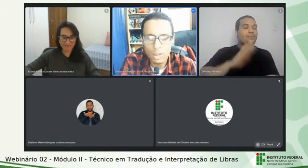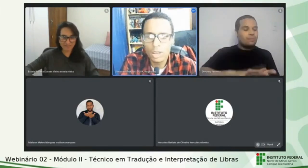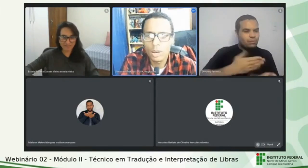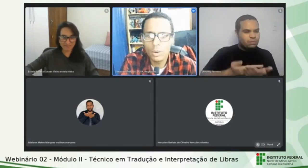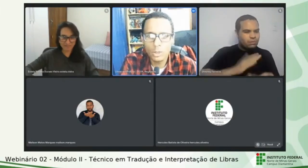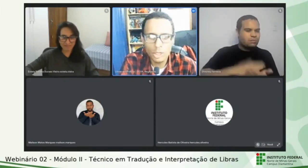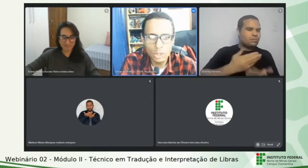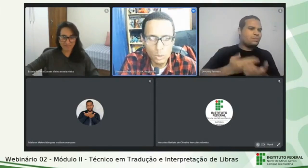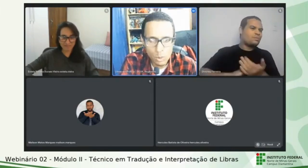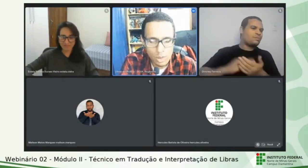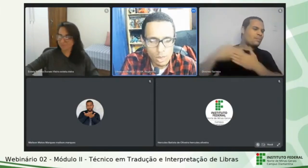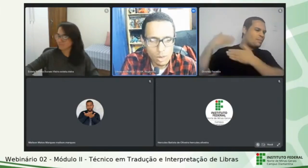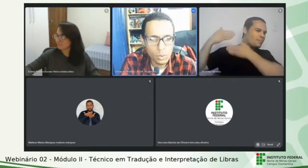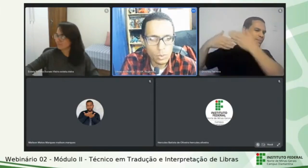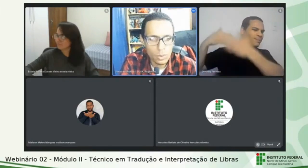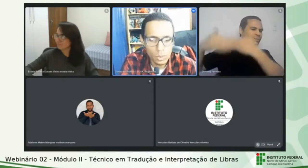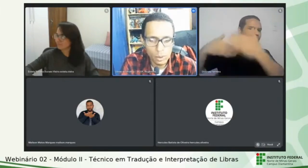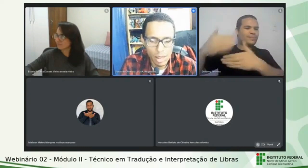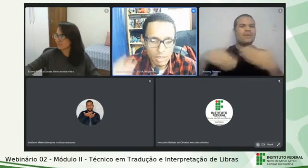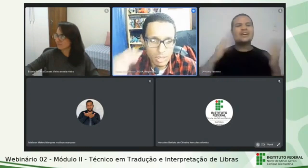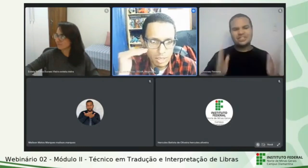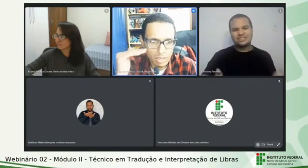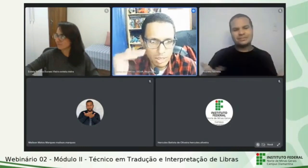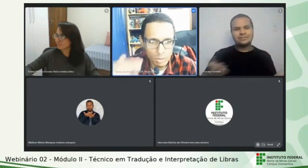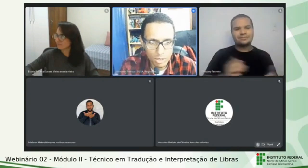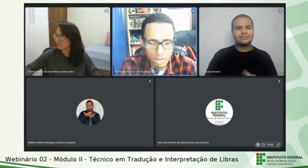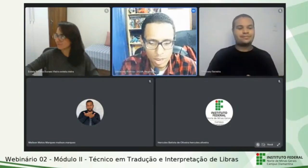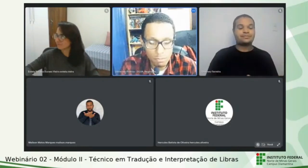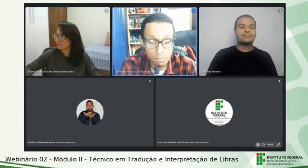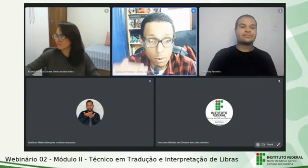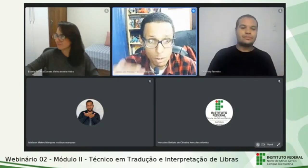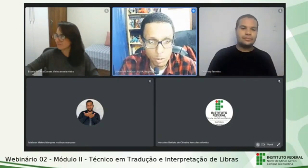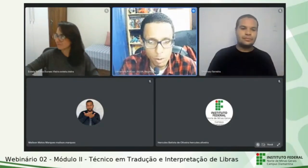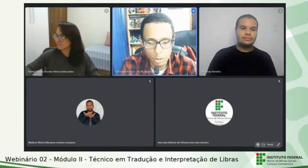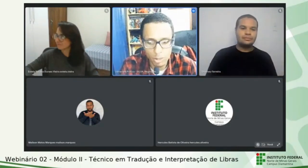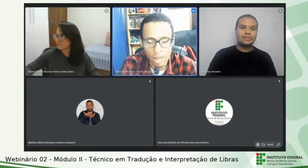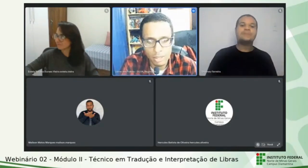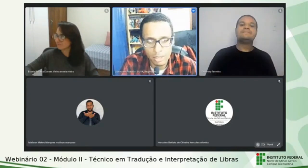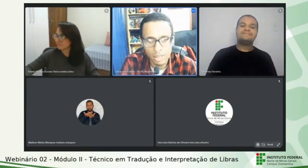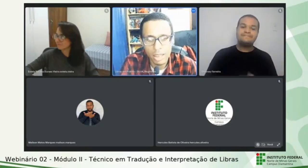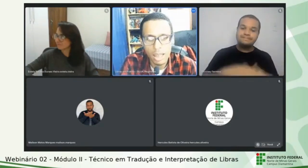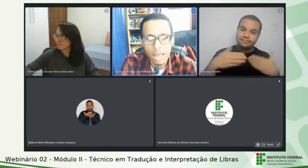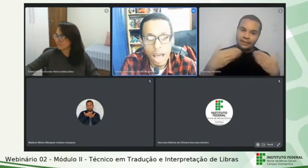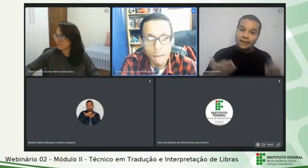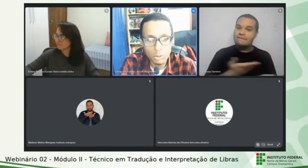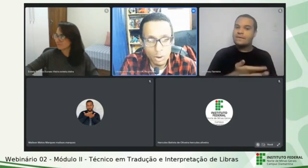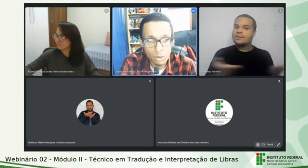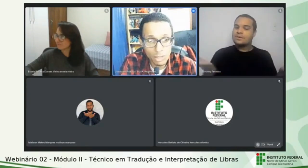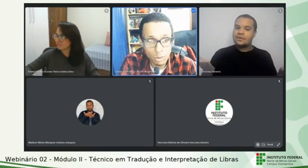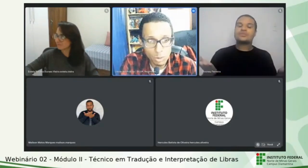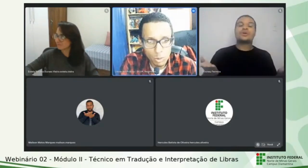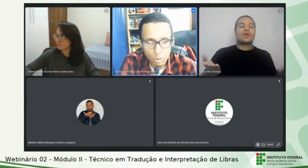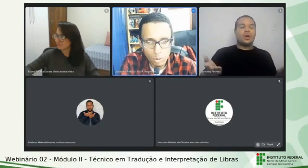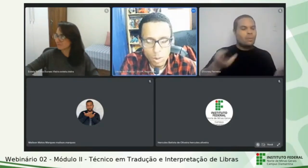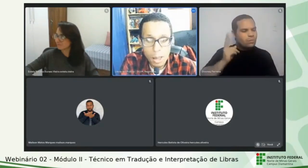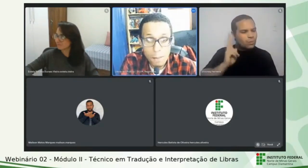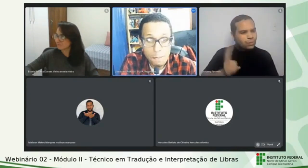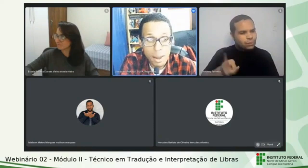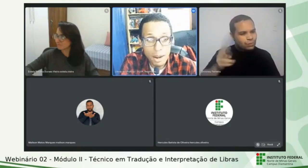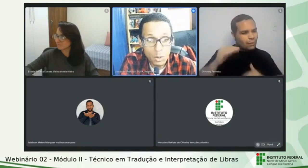sucesso. Continuem com essa intenção de serem bons profissionais, absorvendo